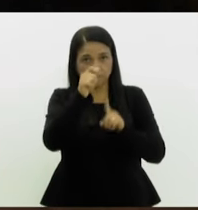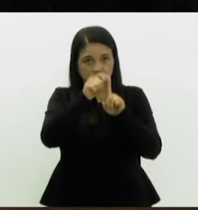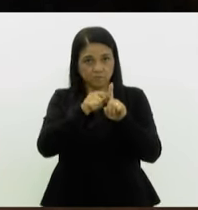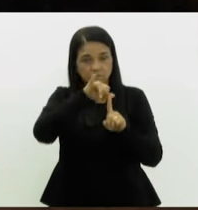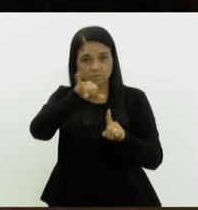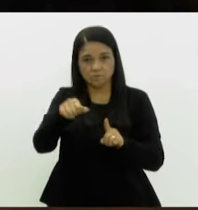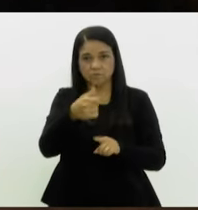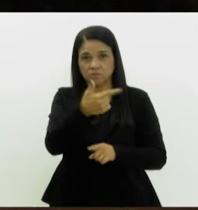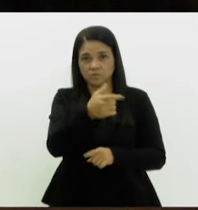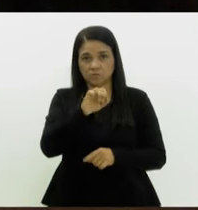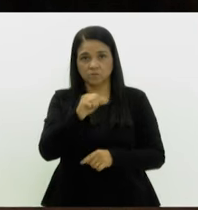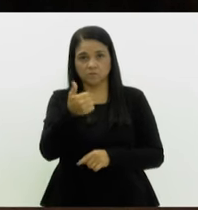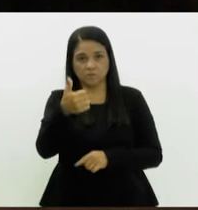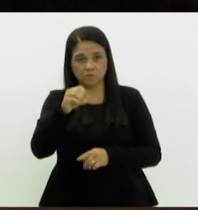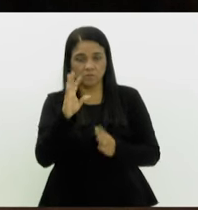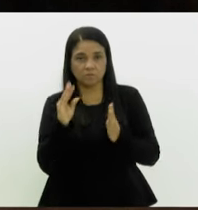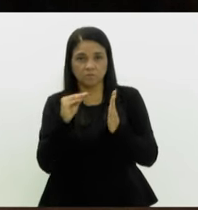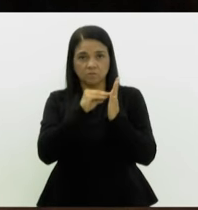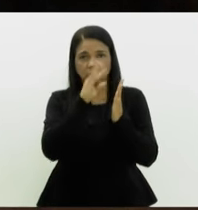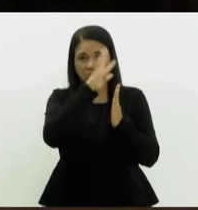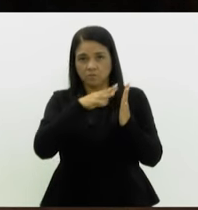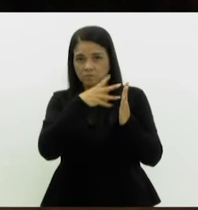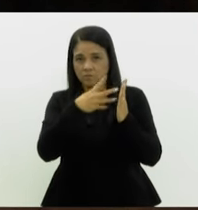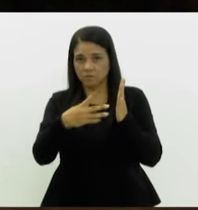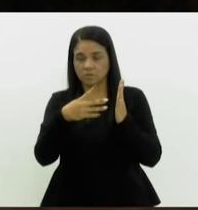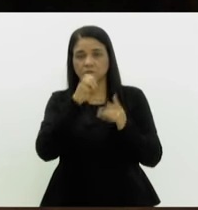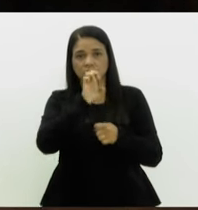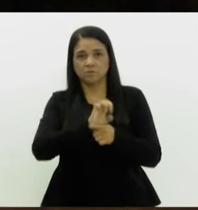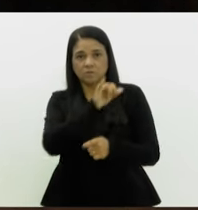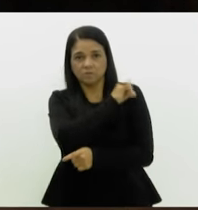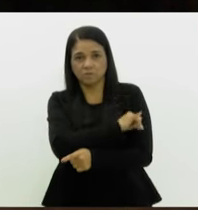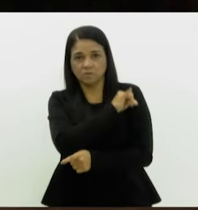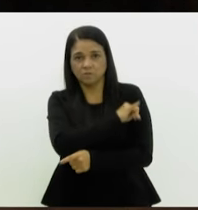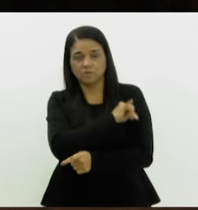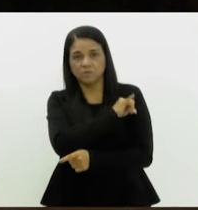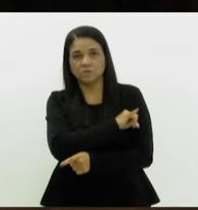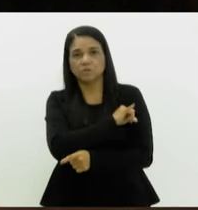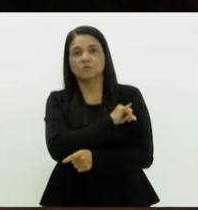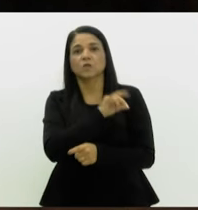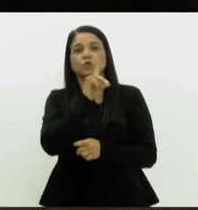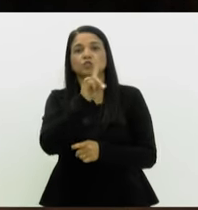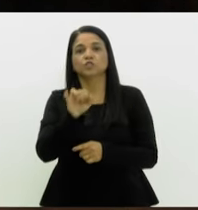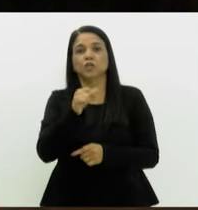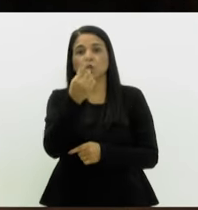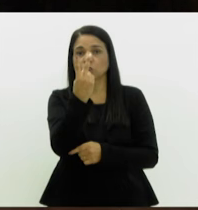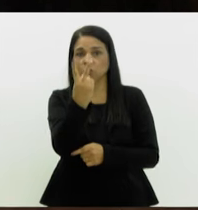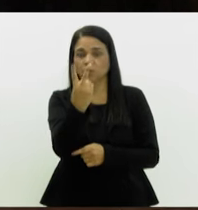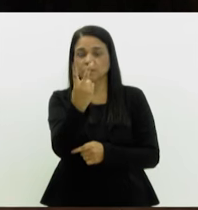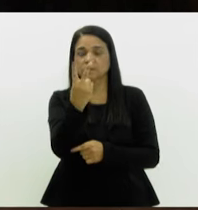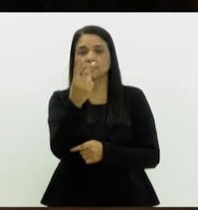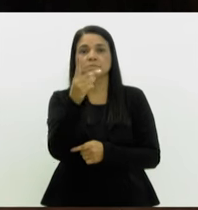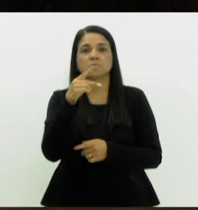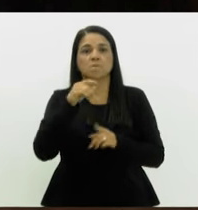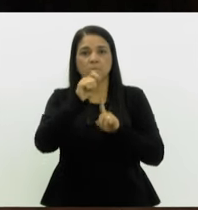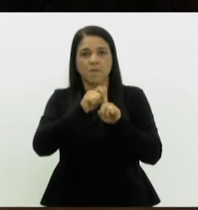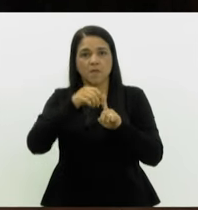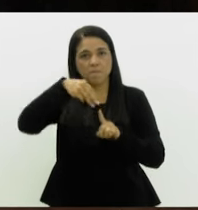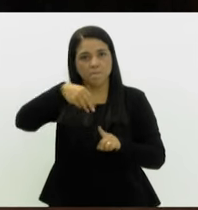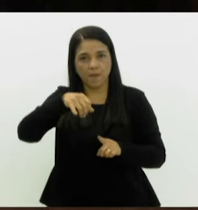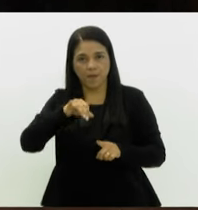janeiro de 2010, que inclui no calendário oficial do Estado do Rio de Janeiro o dia 2 de maio como o Dia